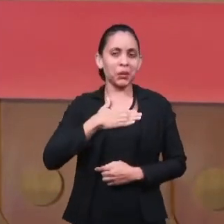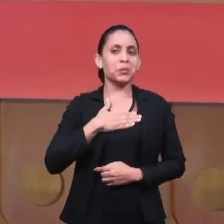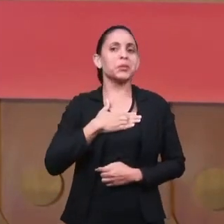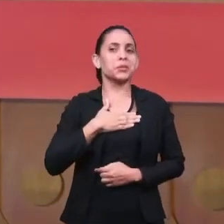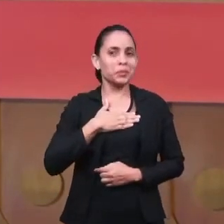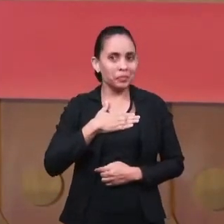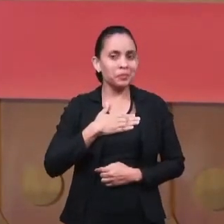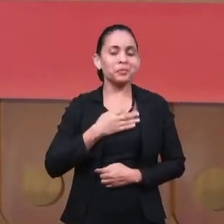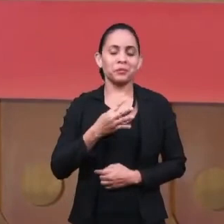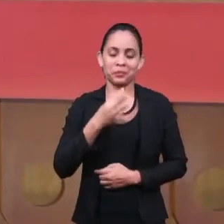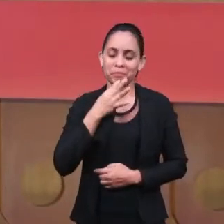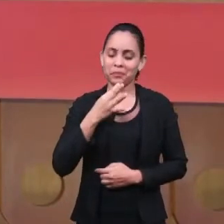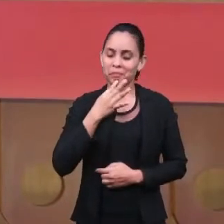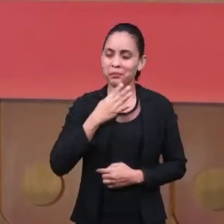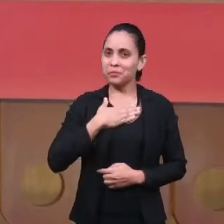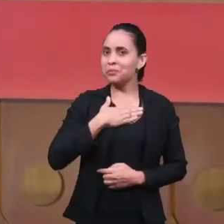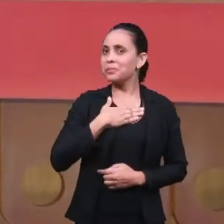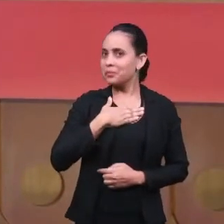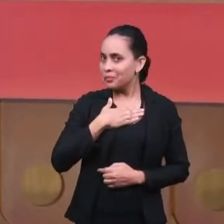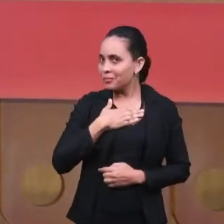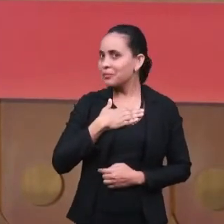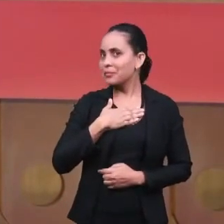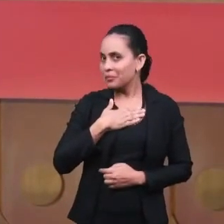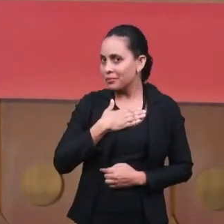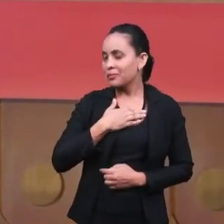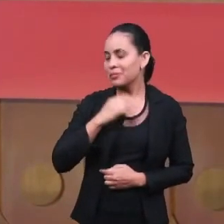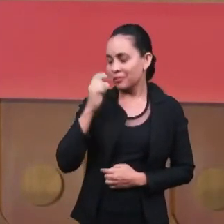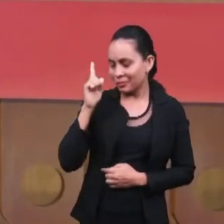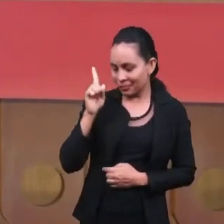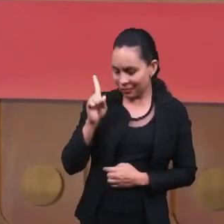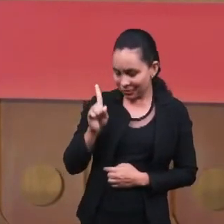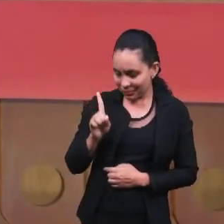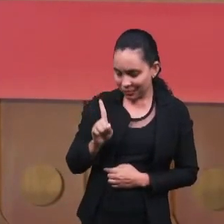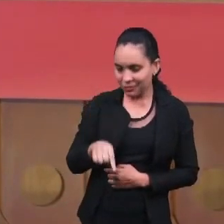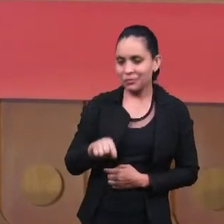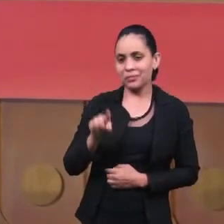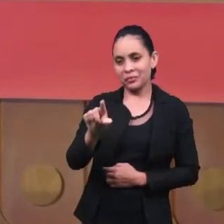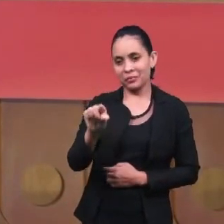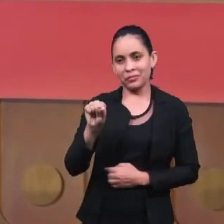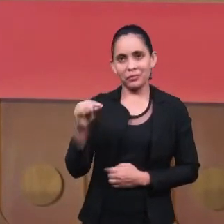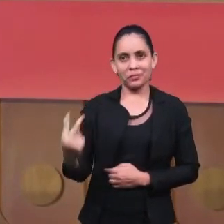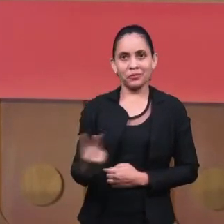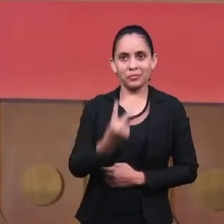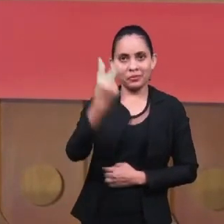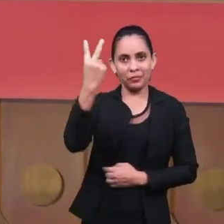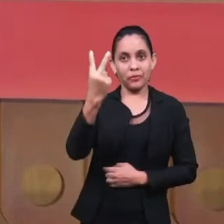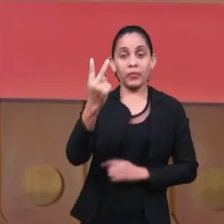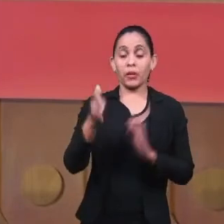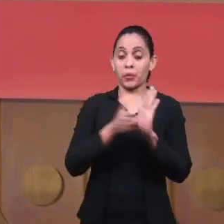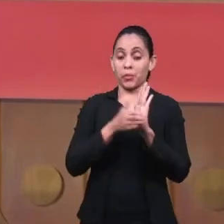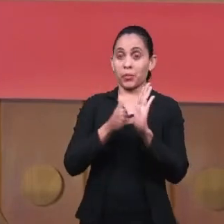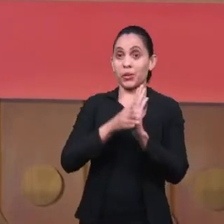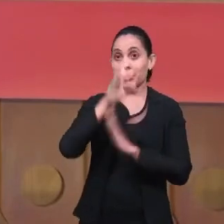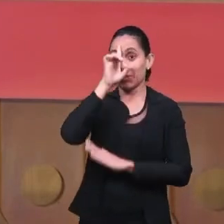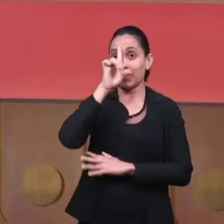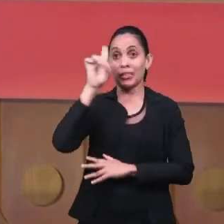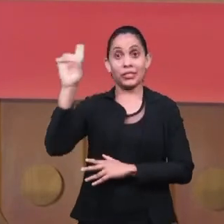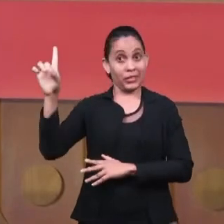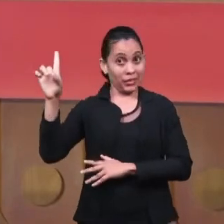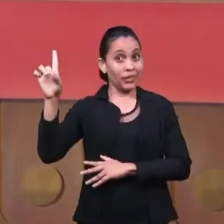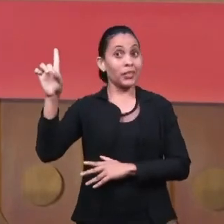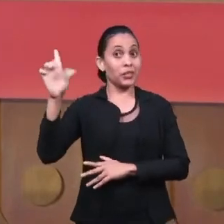me conheceu. Ele disse: olha, ele é um vaso escolhido. E eu tenho um plano para a vida dele. E você vai ver o quanto ele vai